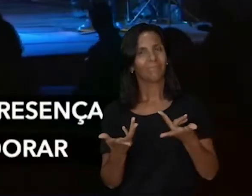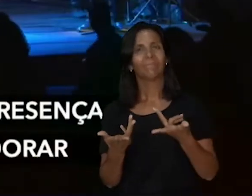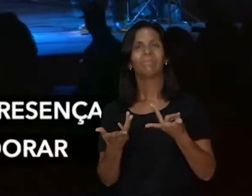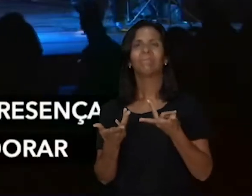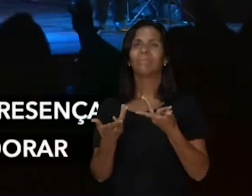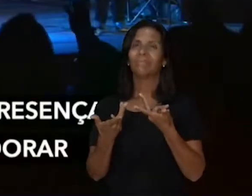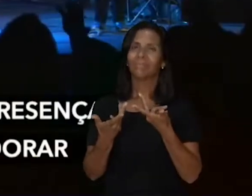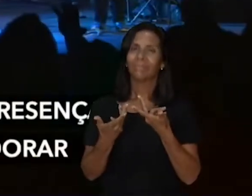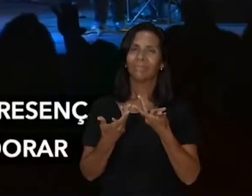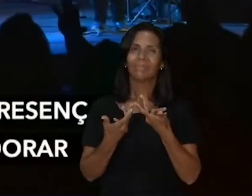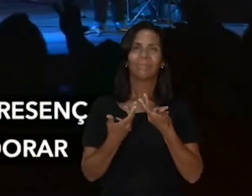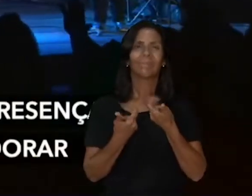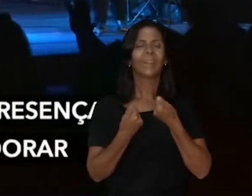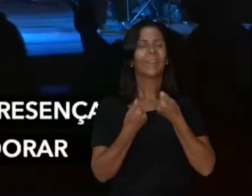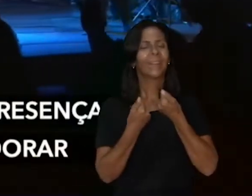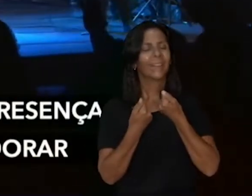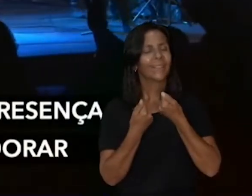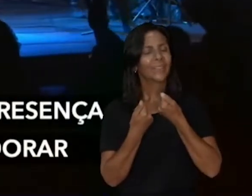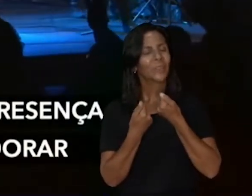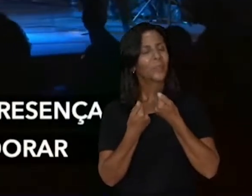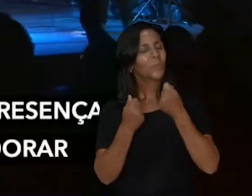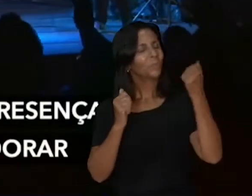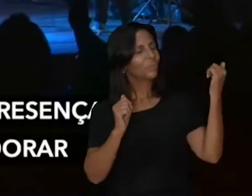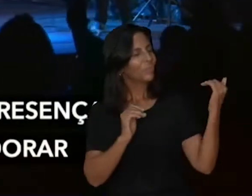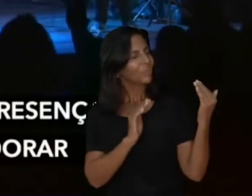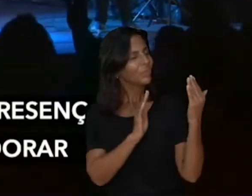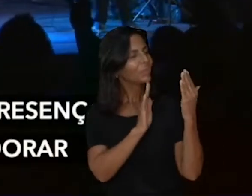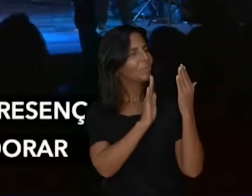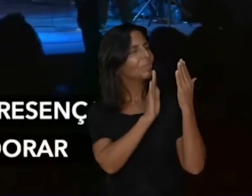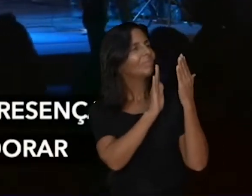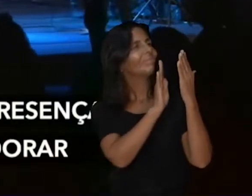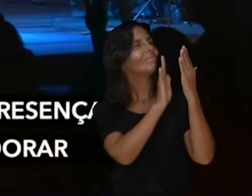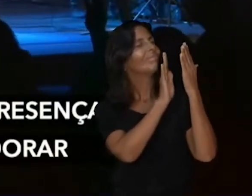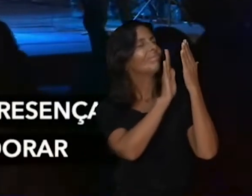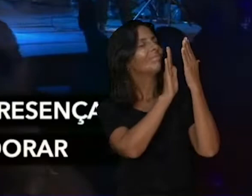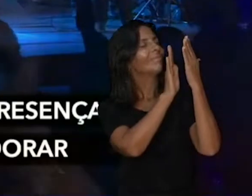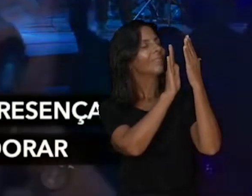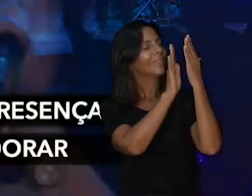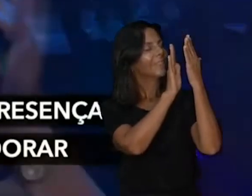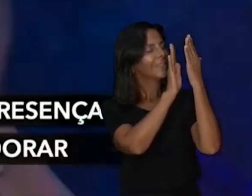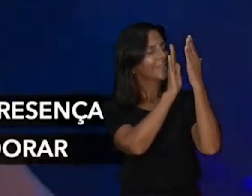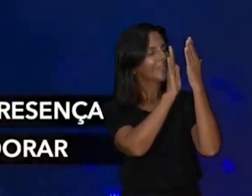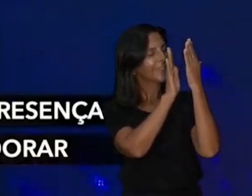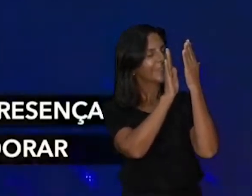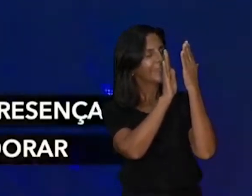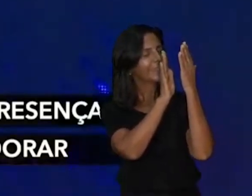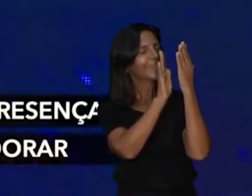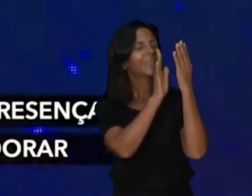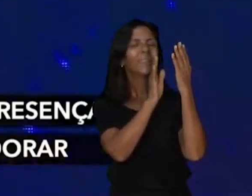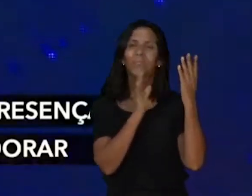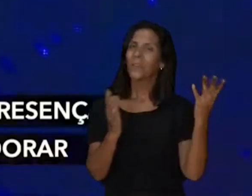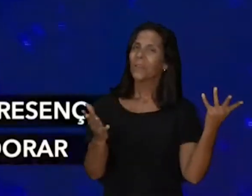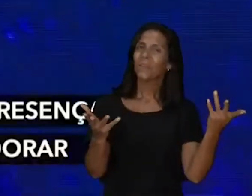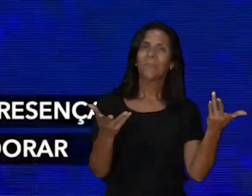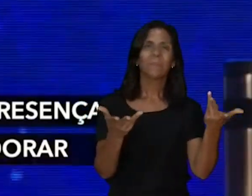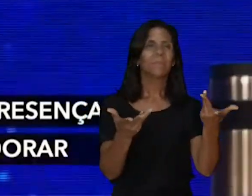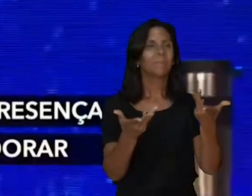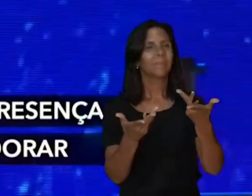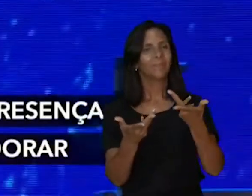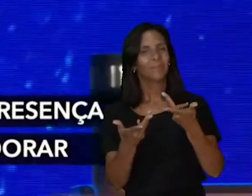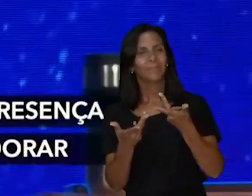Maravilhoso é estar em tua presença. É maravilhoso, Pai.